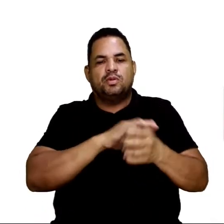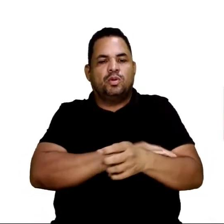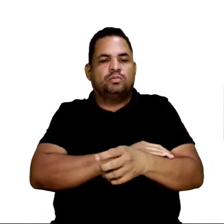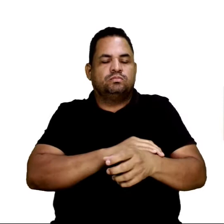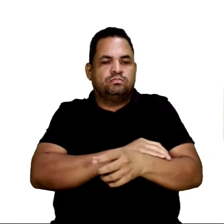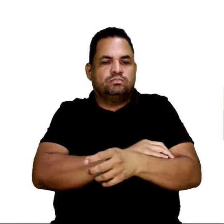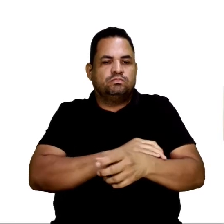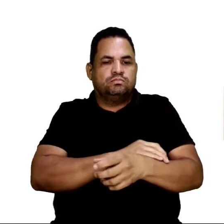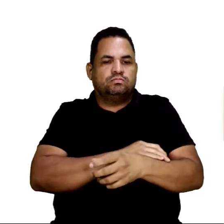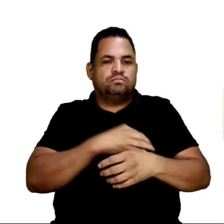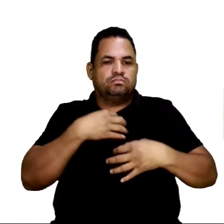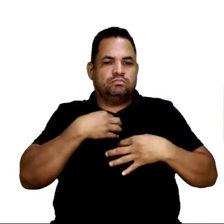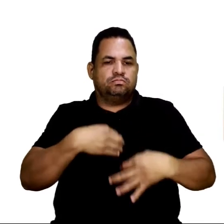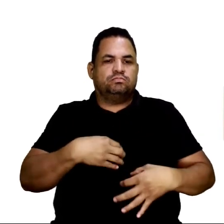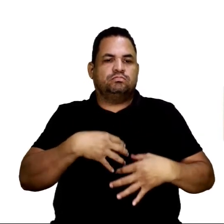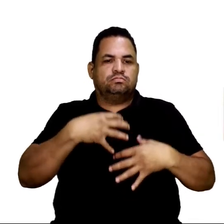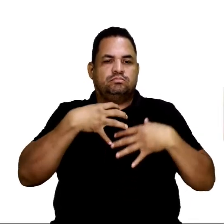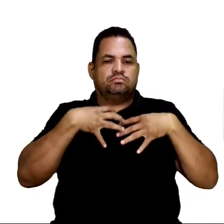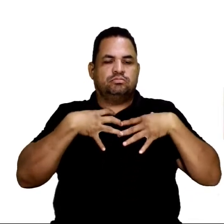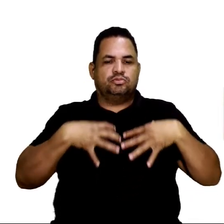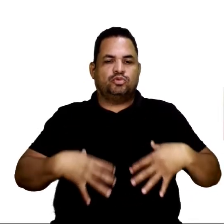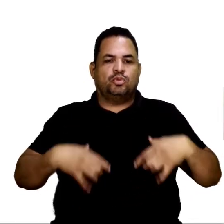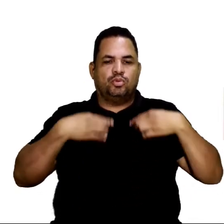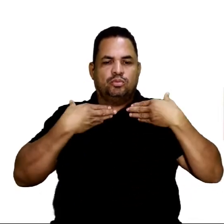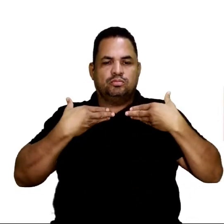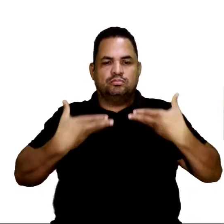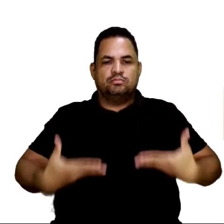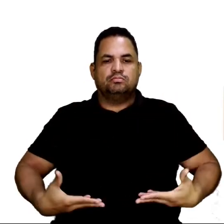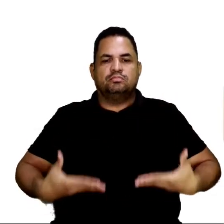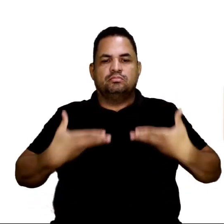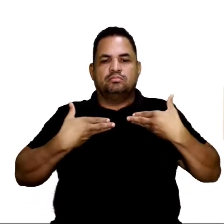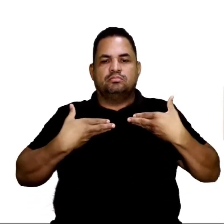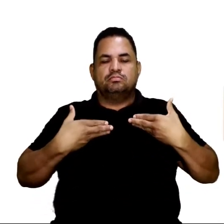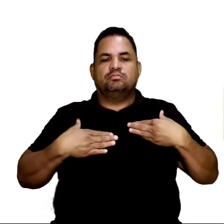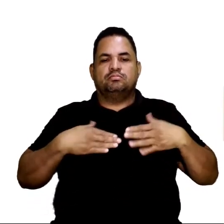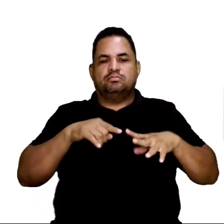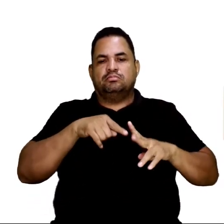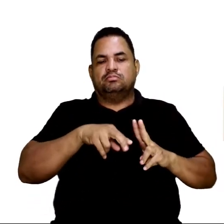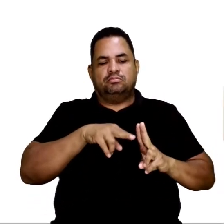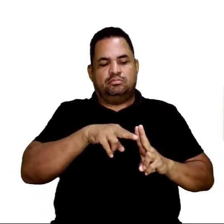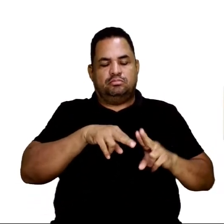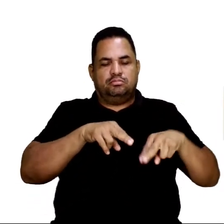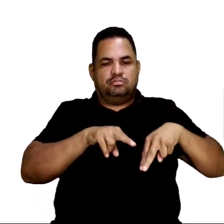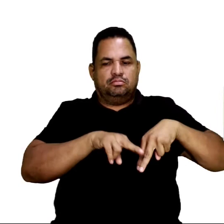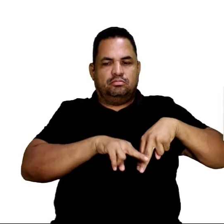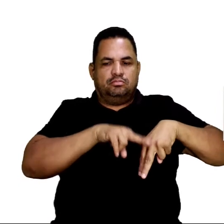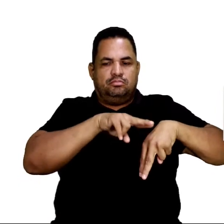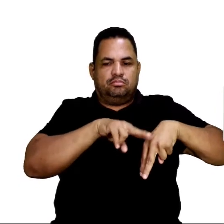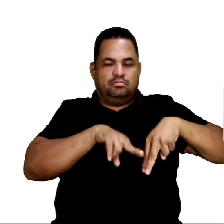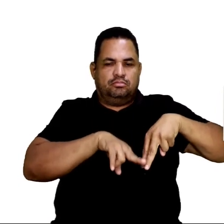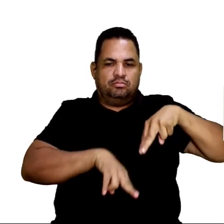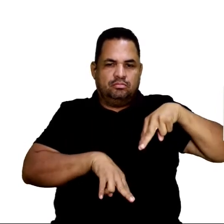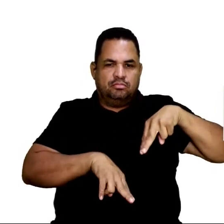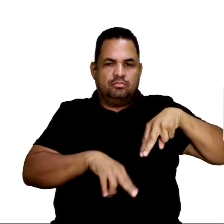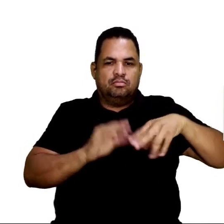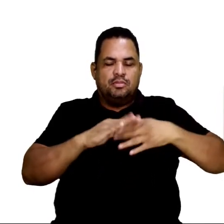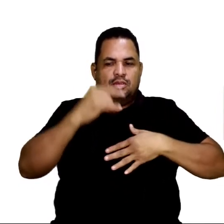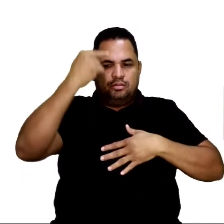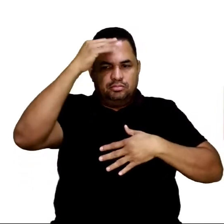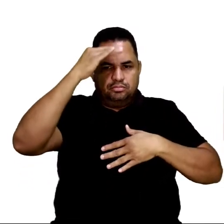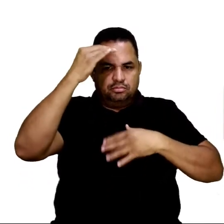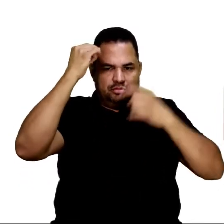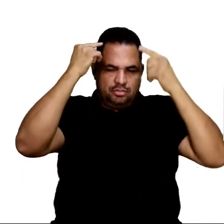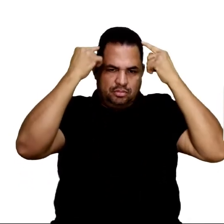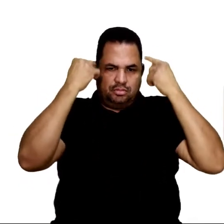tronco, membros e cabeças estão já definidos. Então, você consegue visualizar todas essas estruturas aí, os